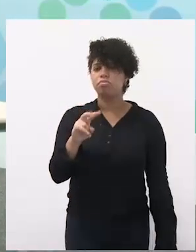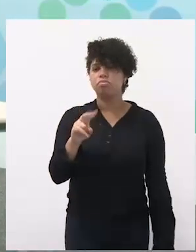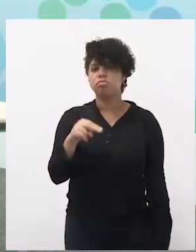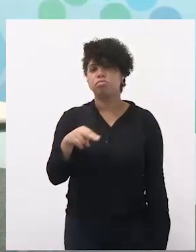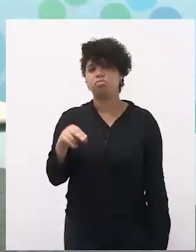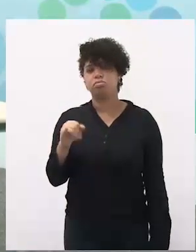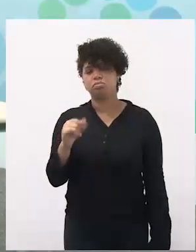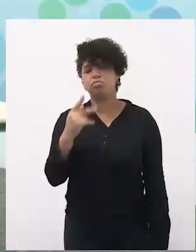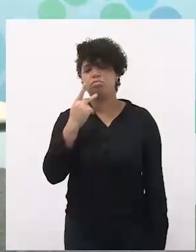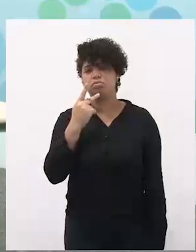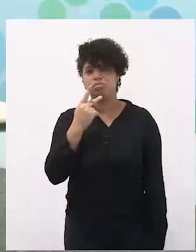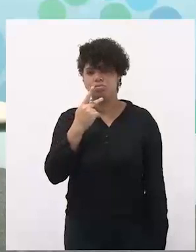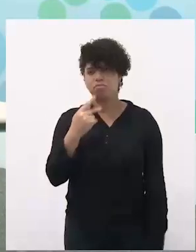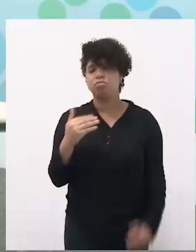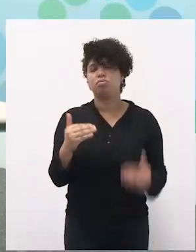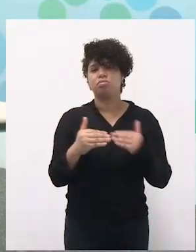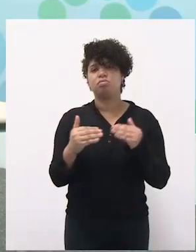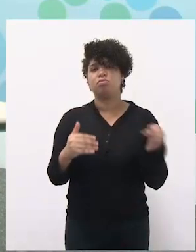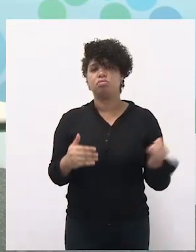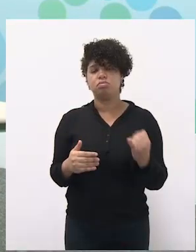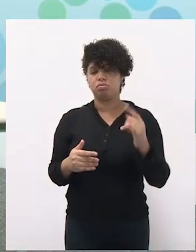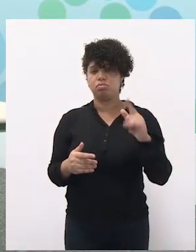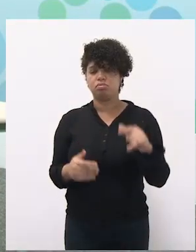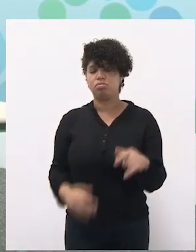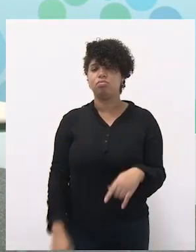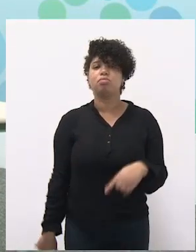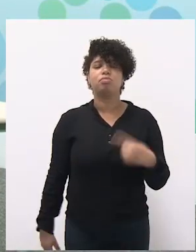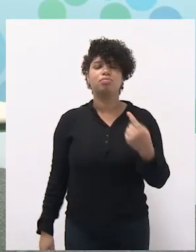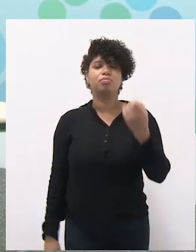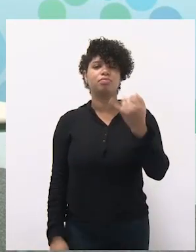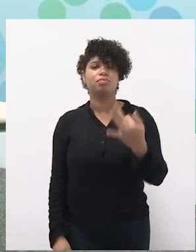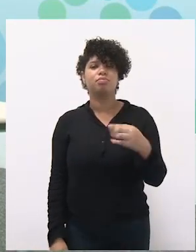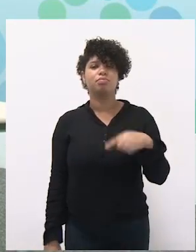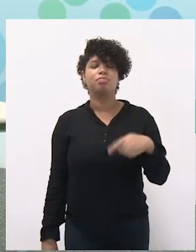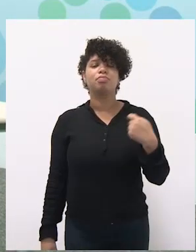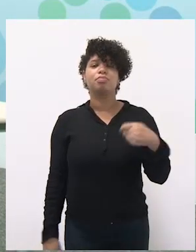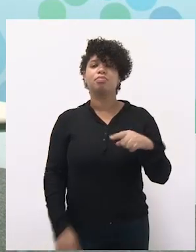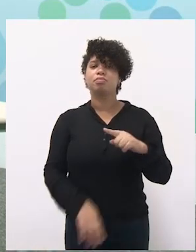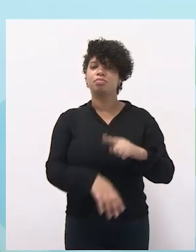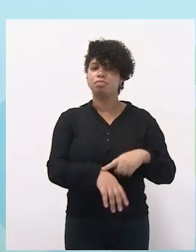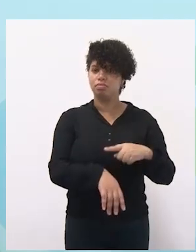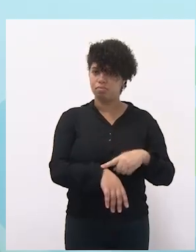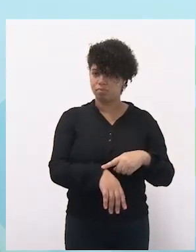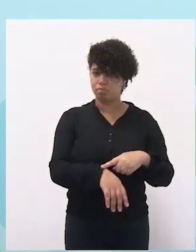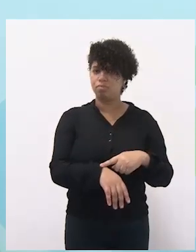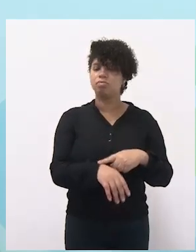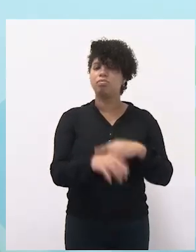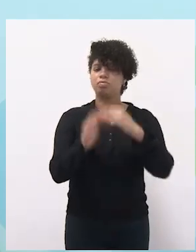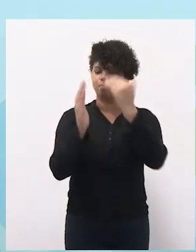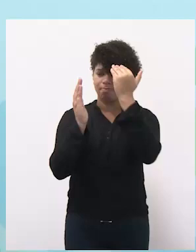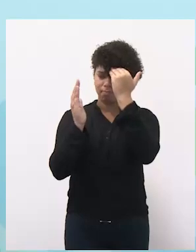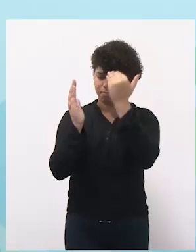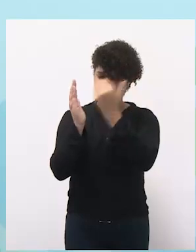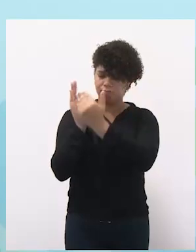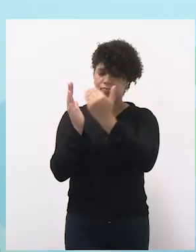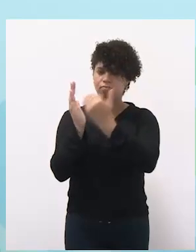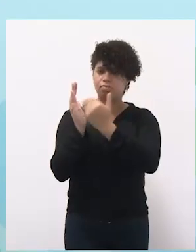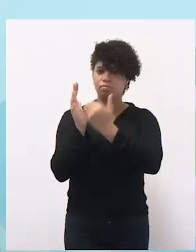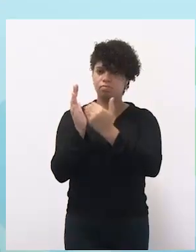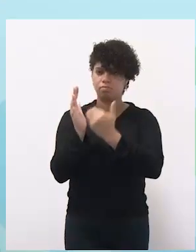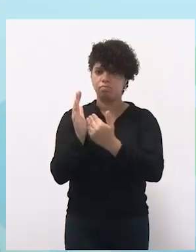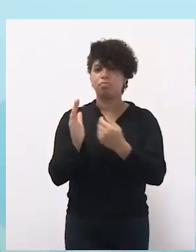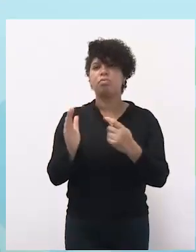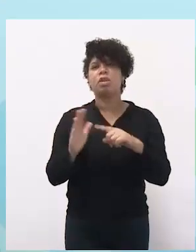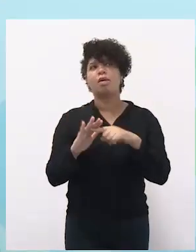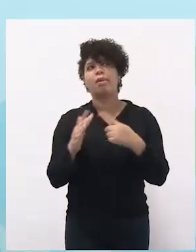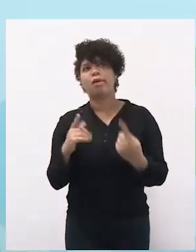coisa também que a gente sempre fala aqui, que é a questão de ter horário e ter disciplina. Então, o que o Giovanni falou, eu